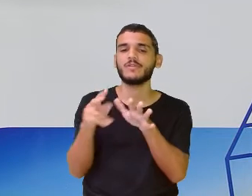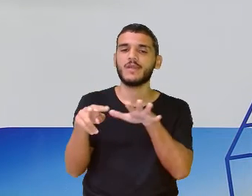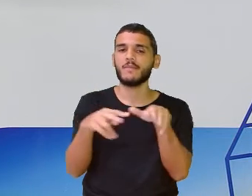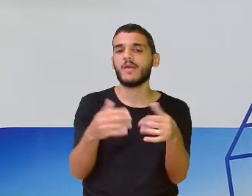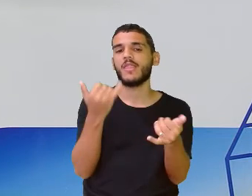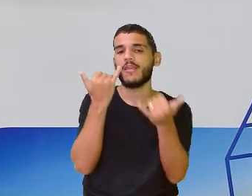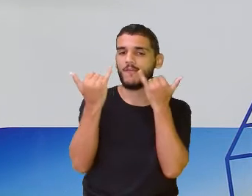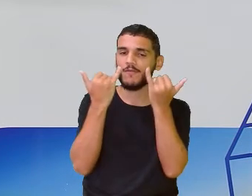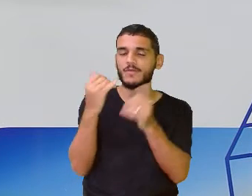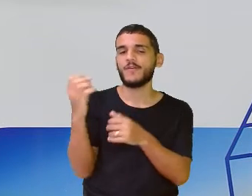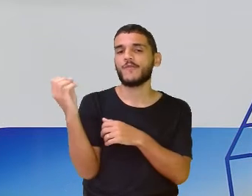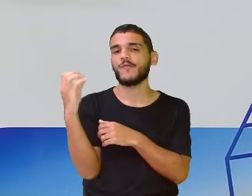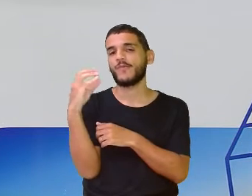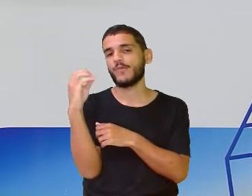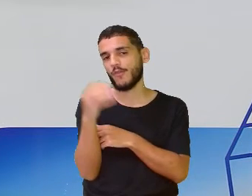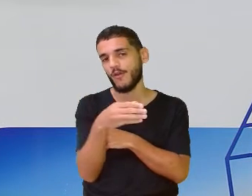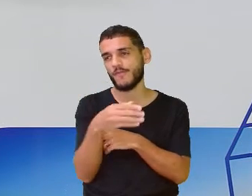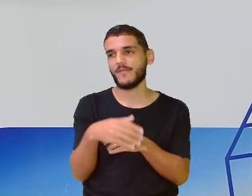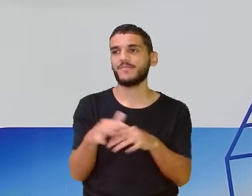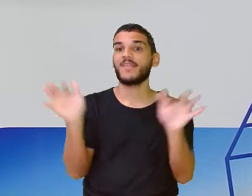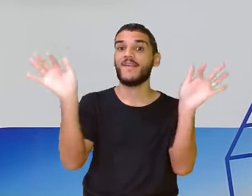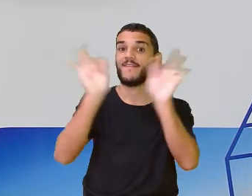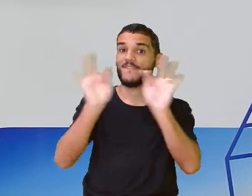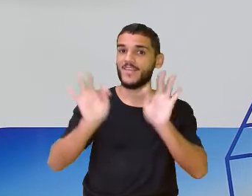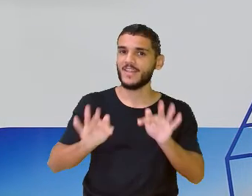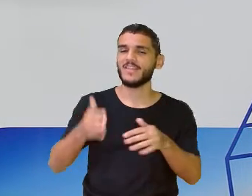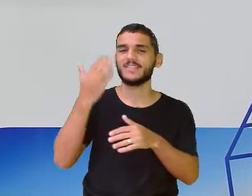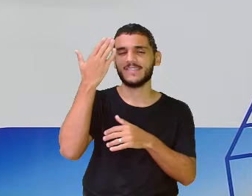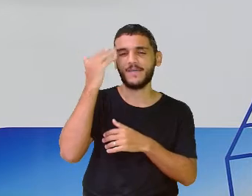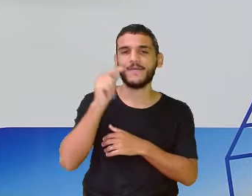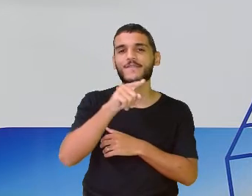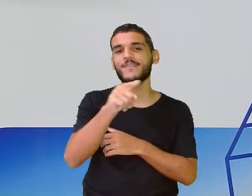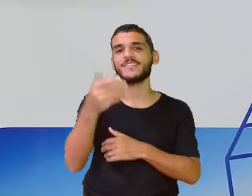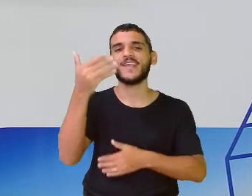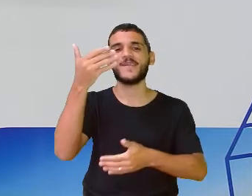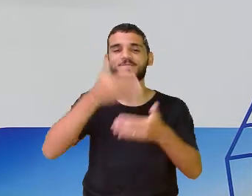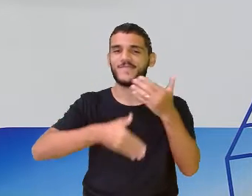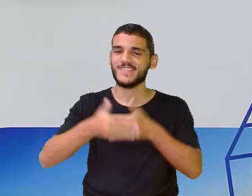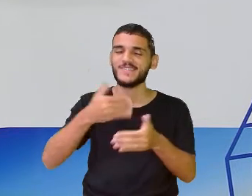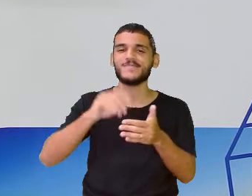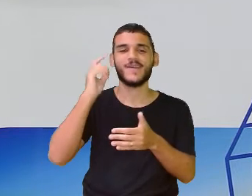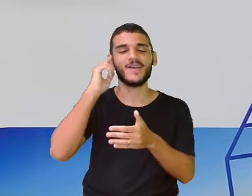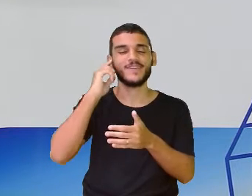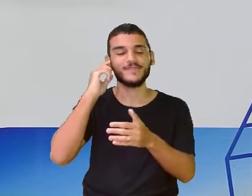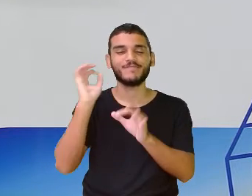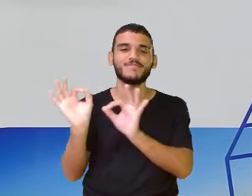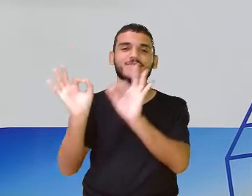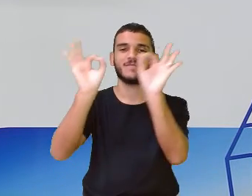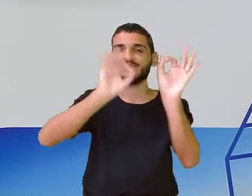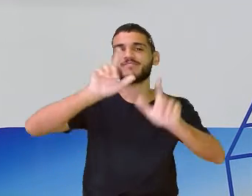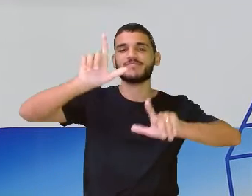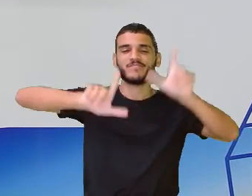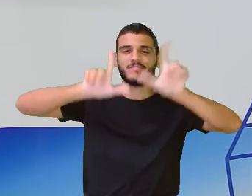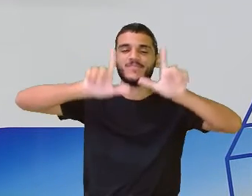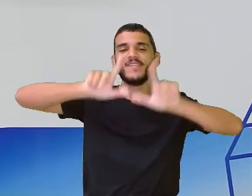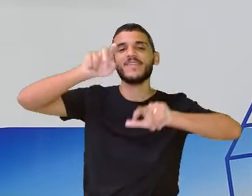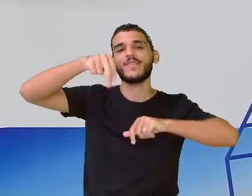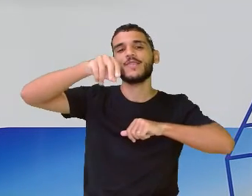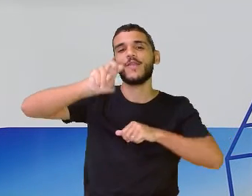informações novas. Fico muito feliz em saber que você está aí assistindo a gente na TV Nova, canal